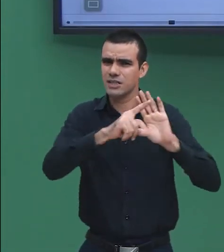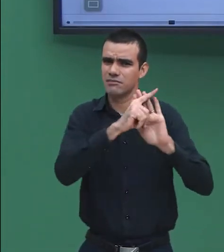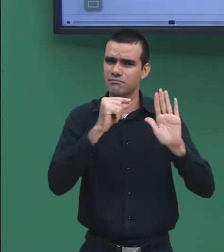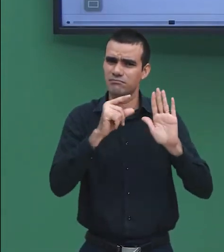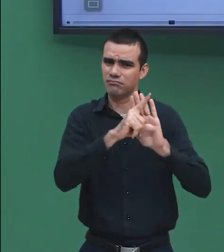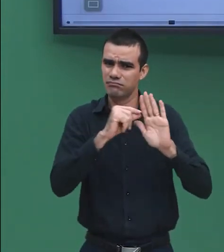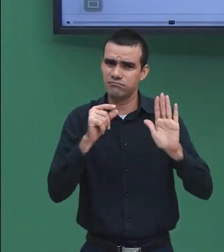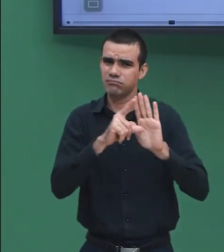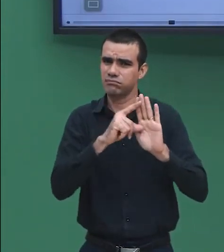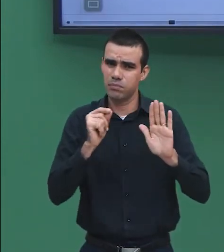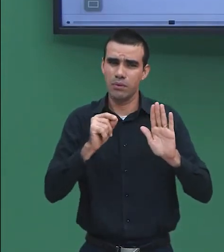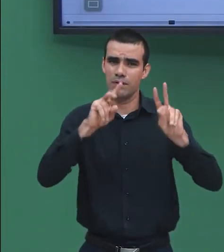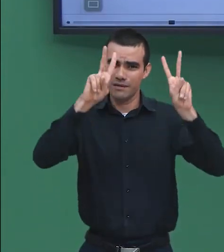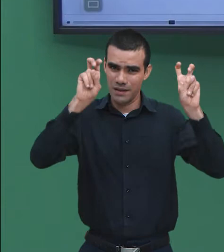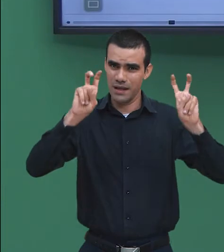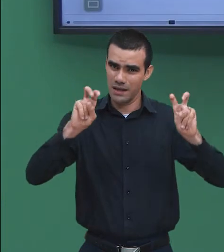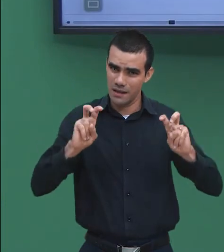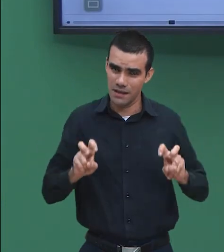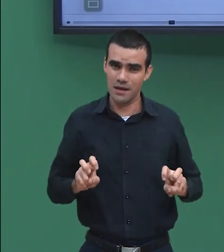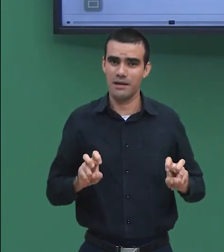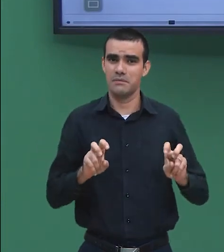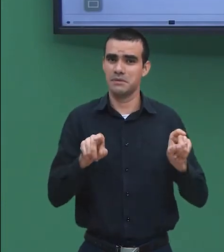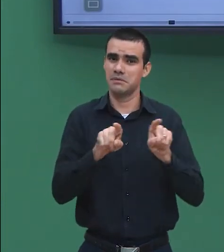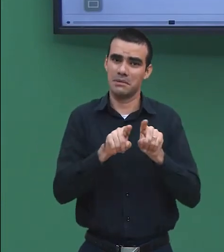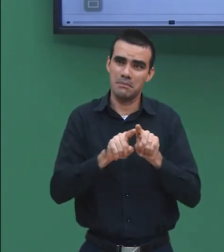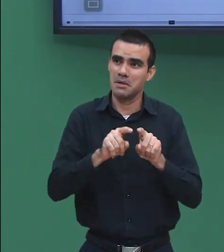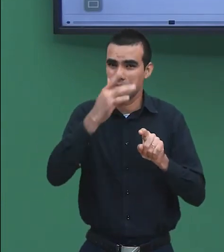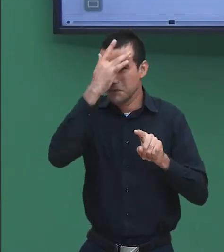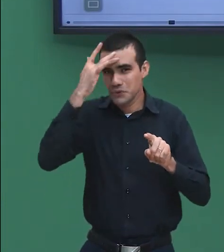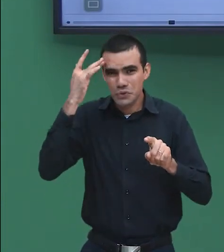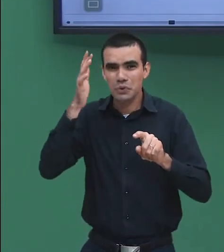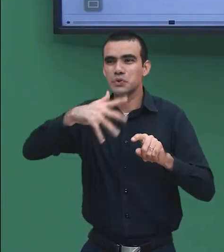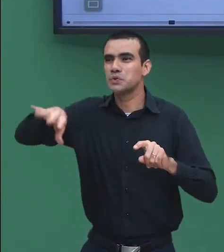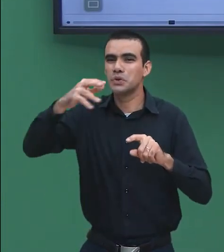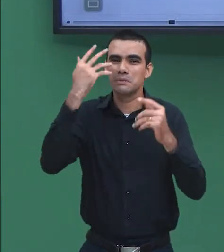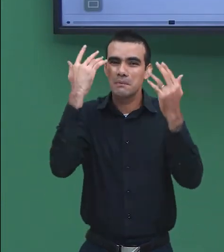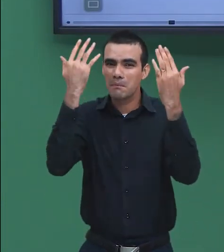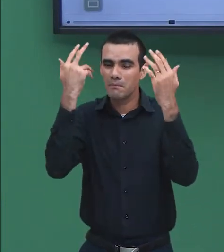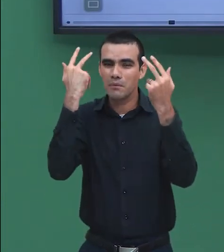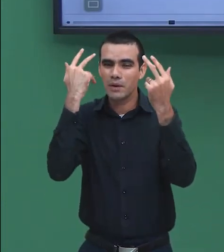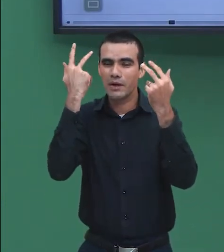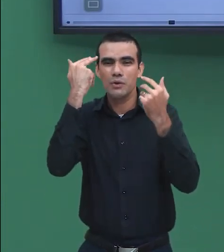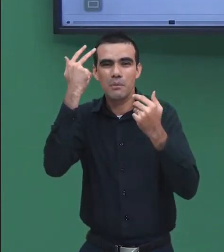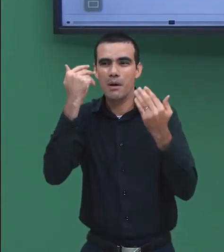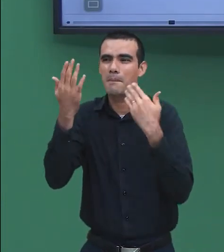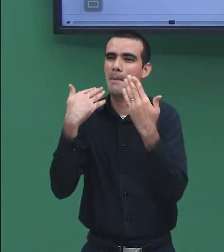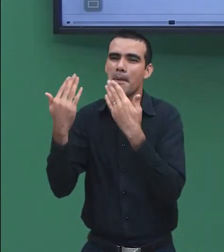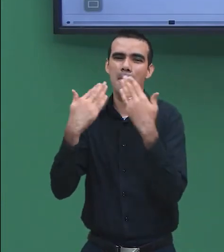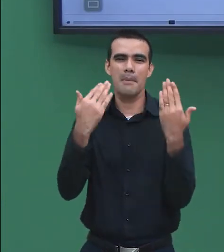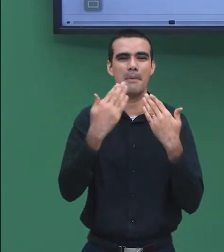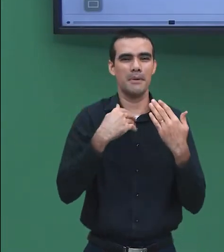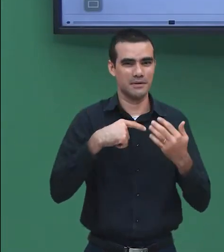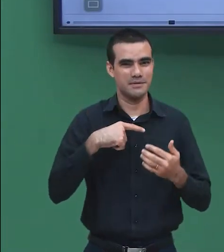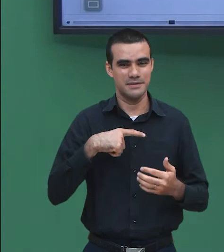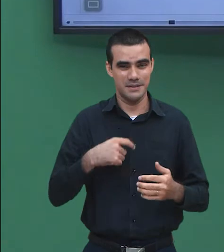assunto, que também não é inerente na conversa do cotidiano das pessoas, como nós já bem afirmamos.